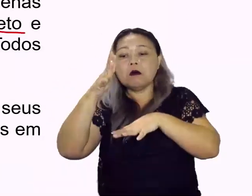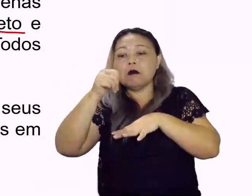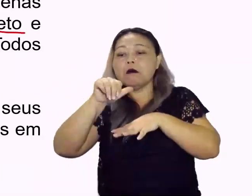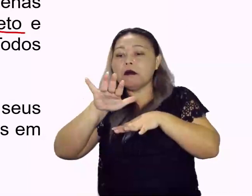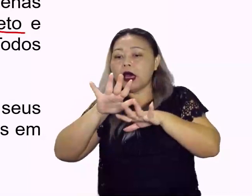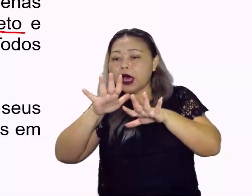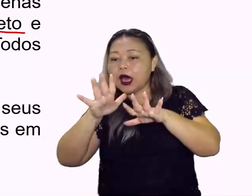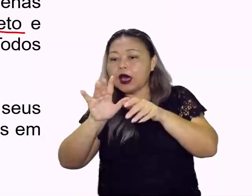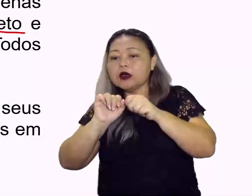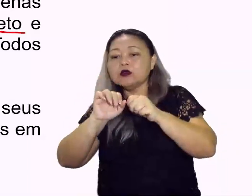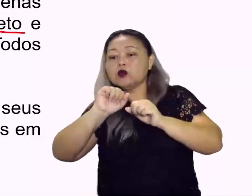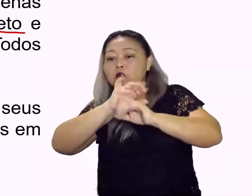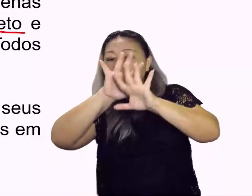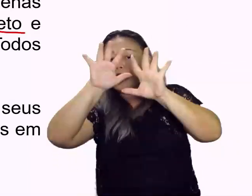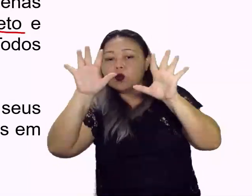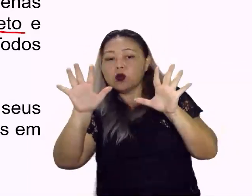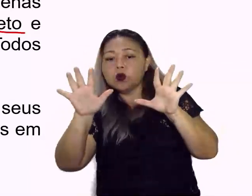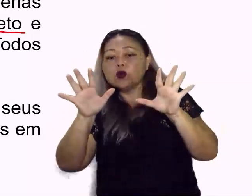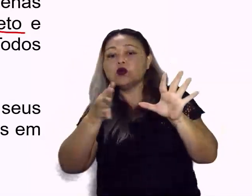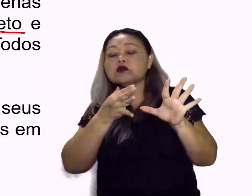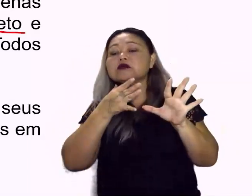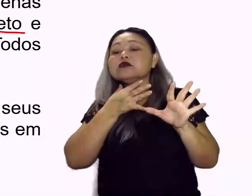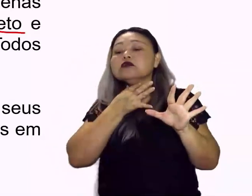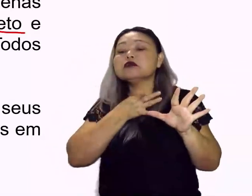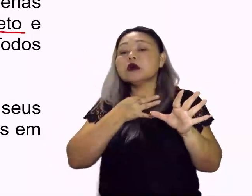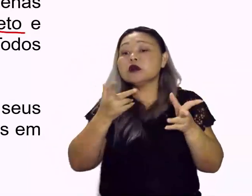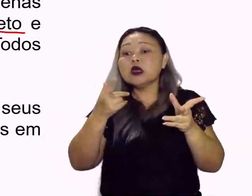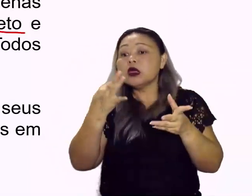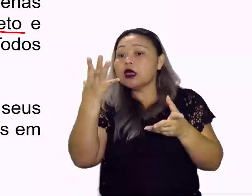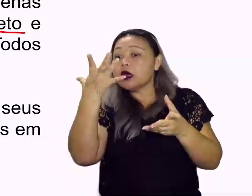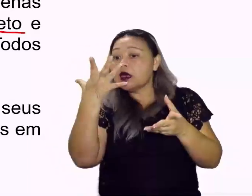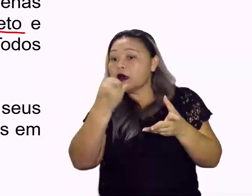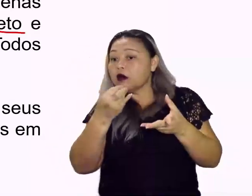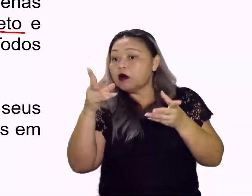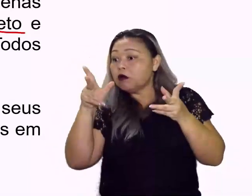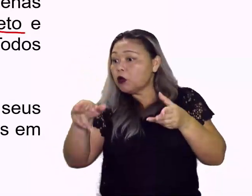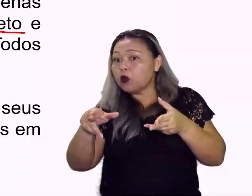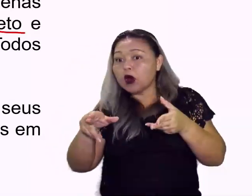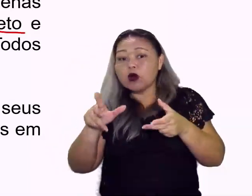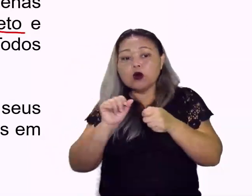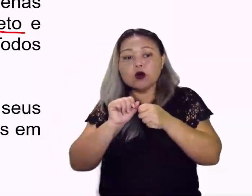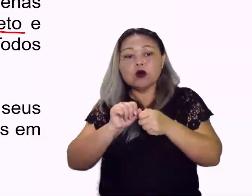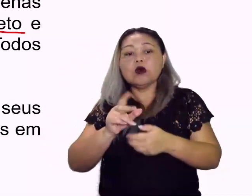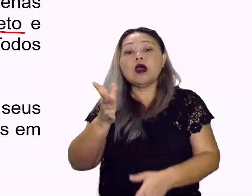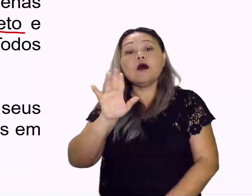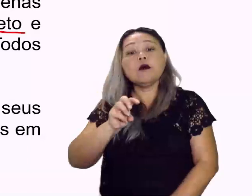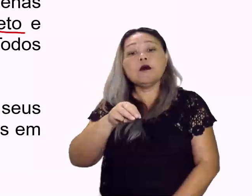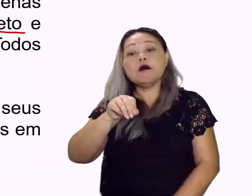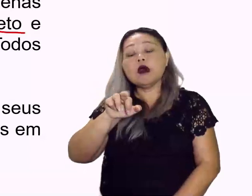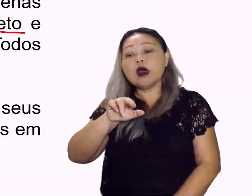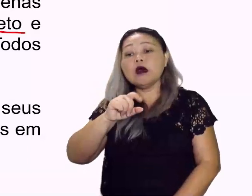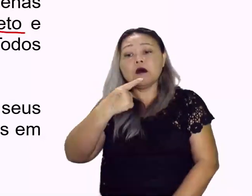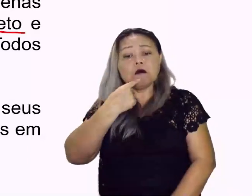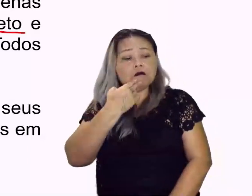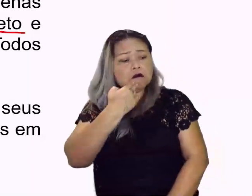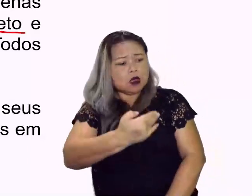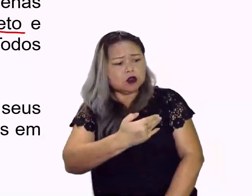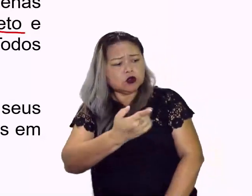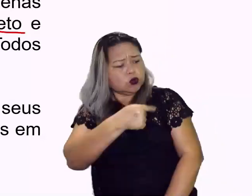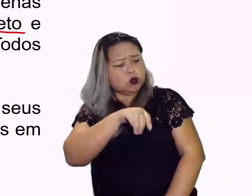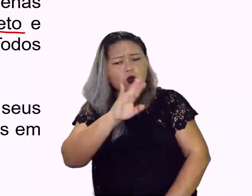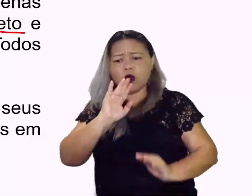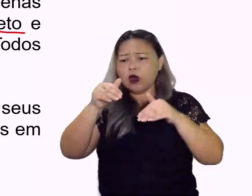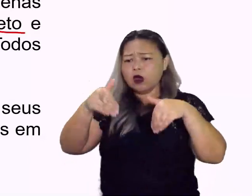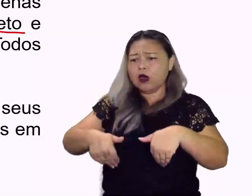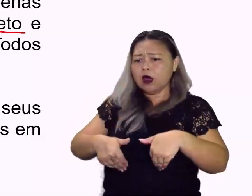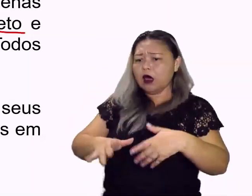garganta esbranquiçada. Todos queriam ser bonitos, como essa espécie. Porém, Melro pediu a obediência de todas as aves, porque elas queriam